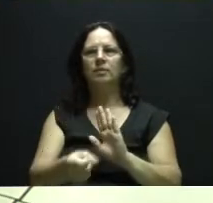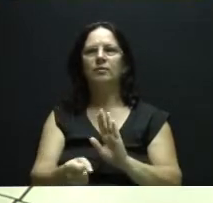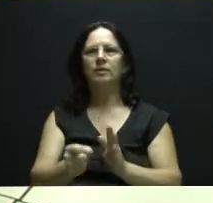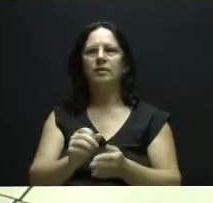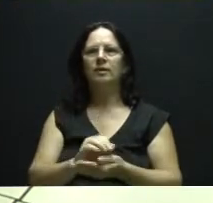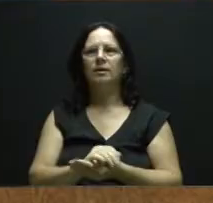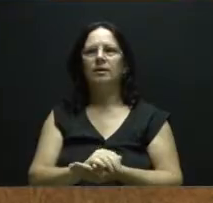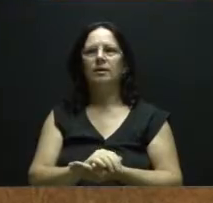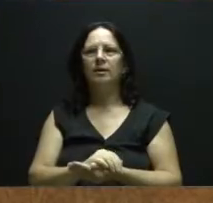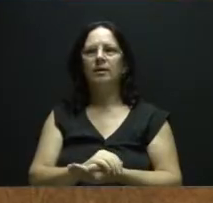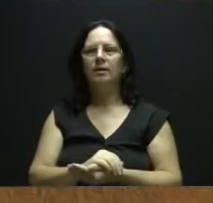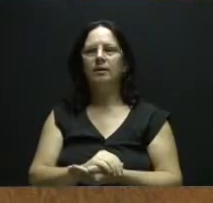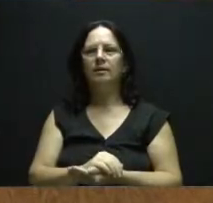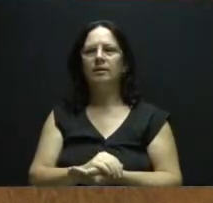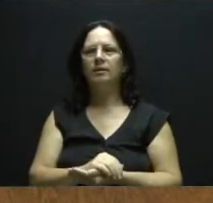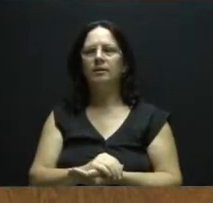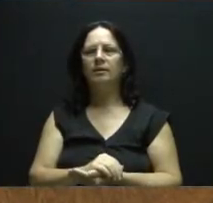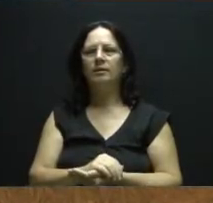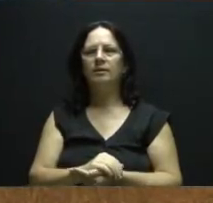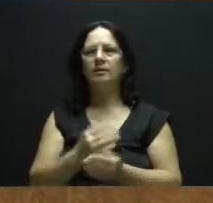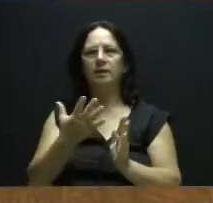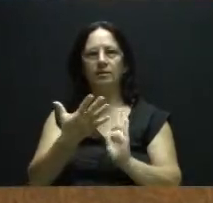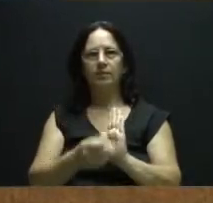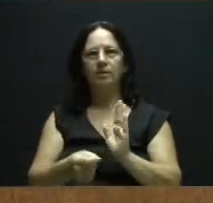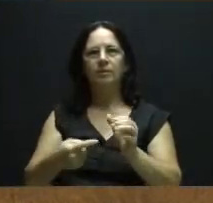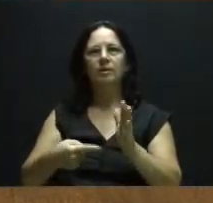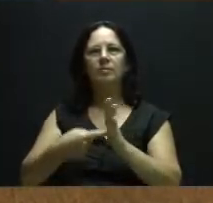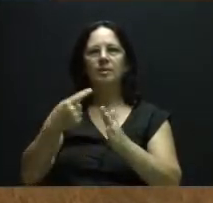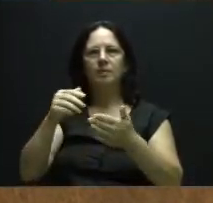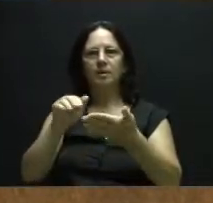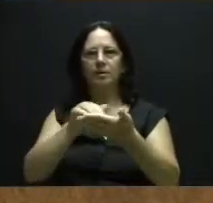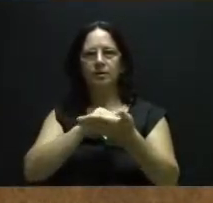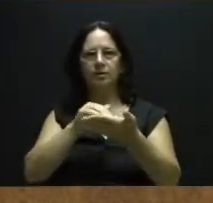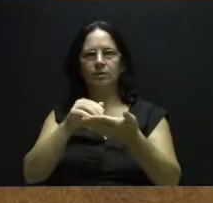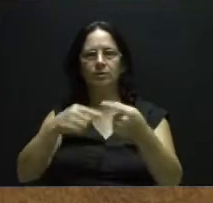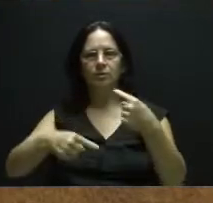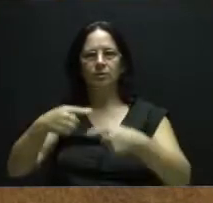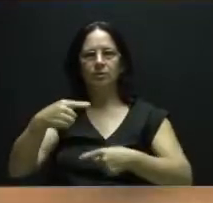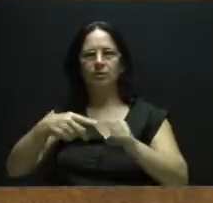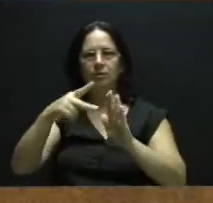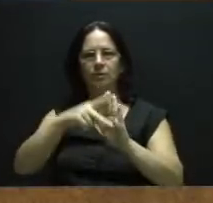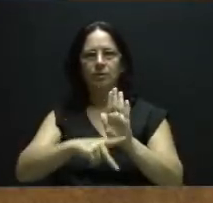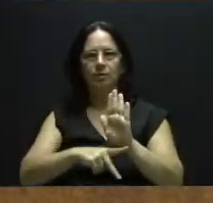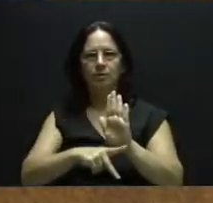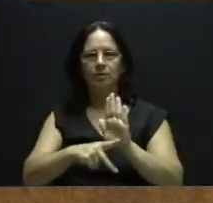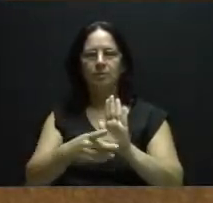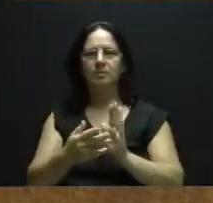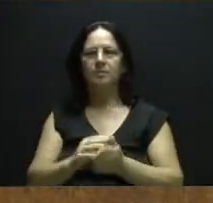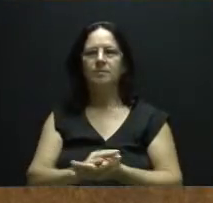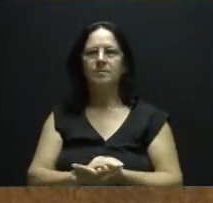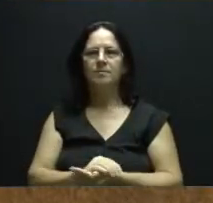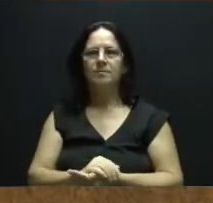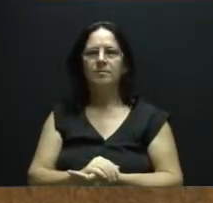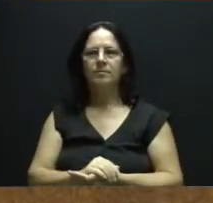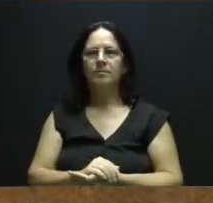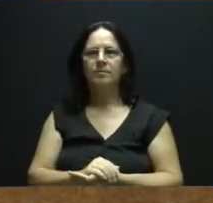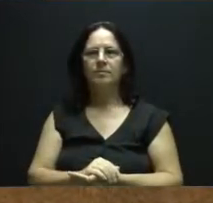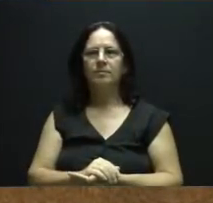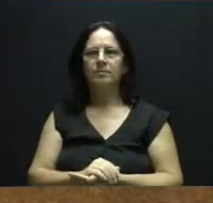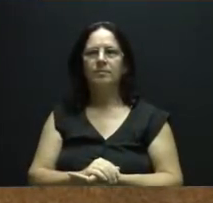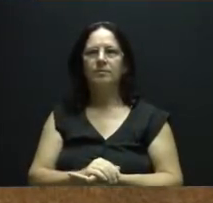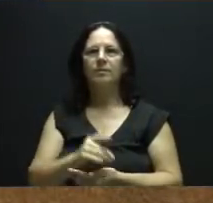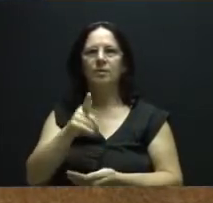aprovado está portanto aprovada em primeira discussão com a emenda o presente projeto de lei o